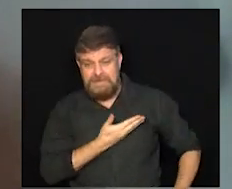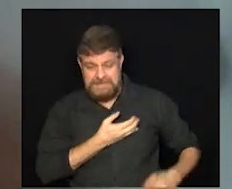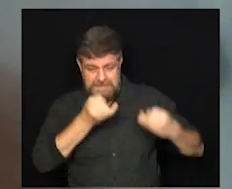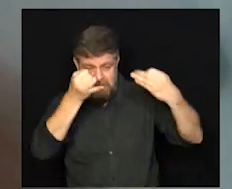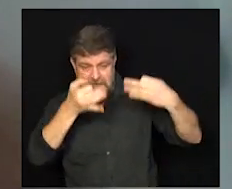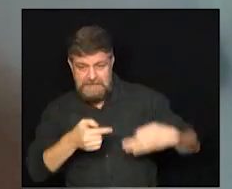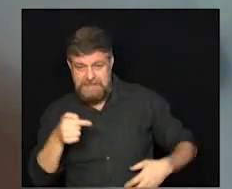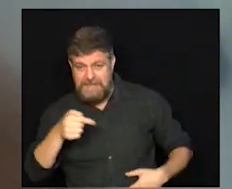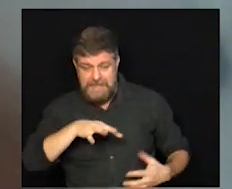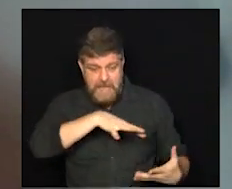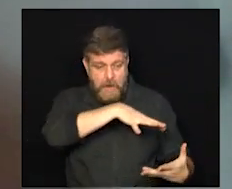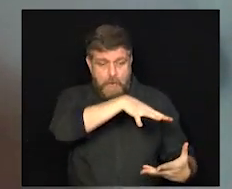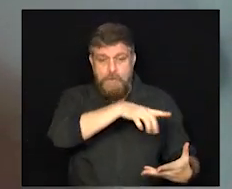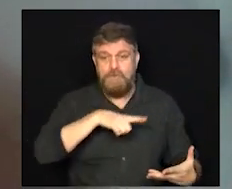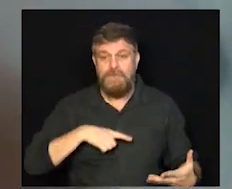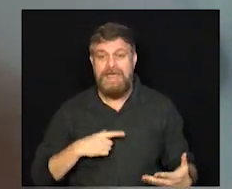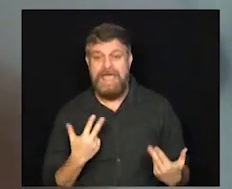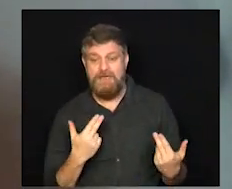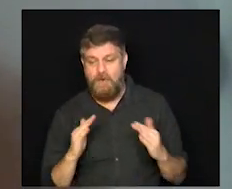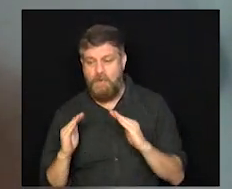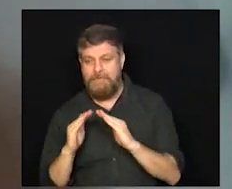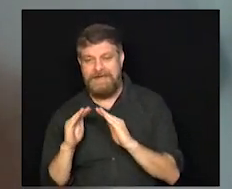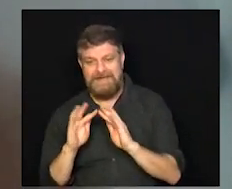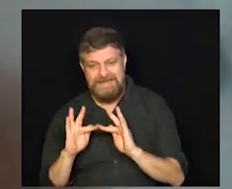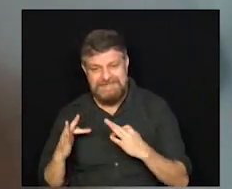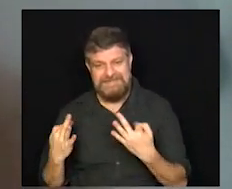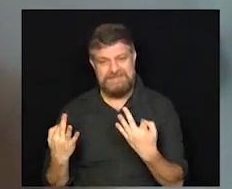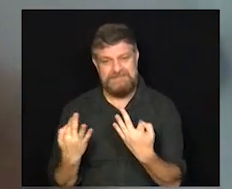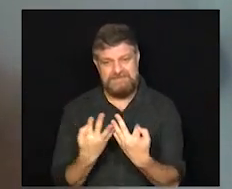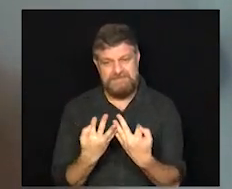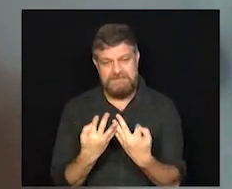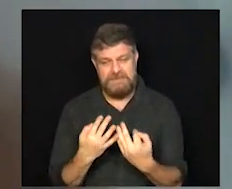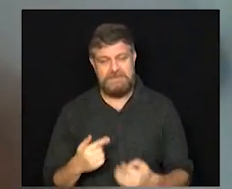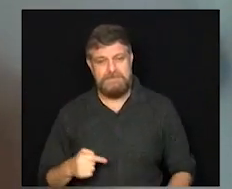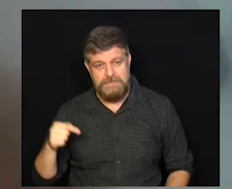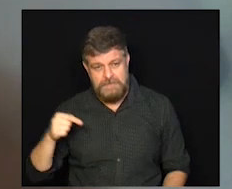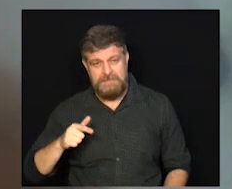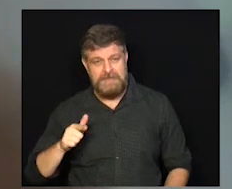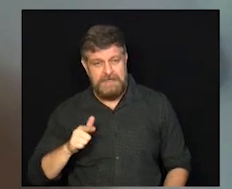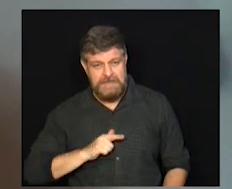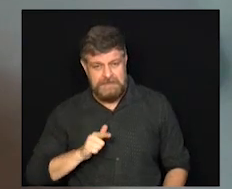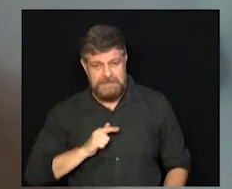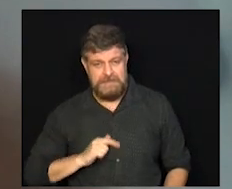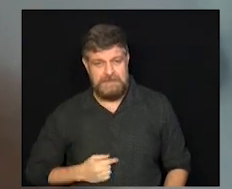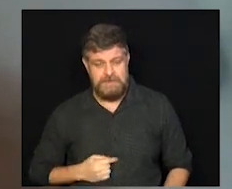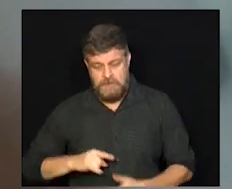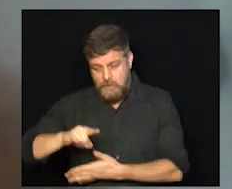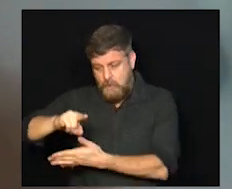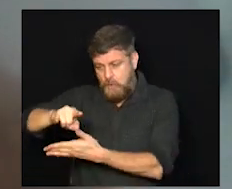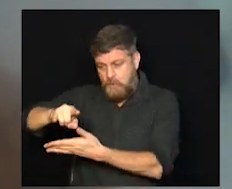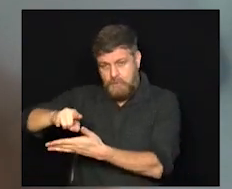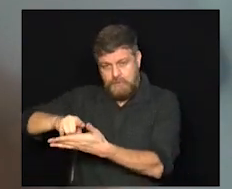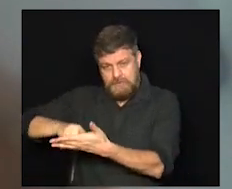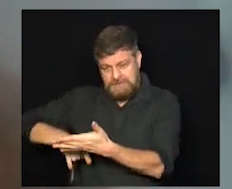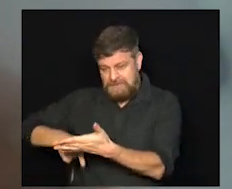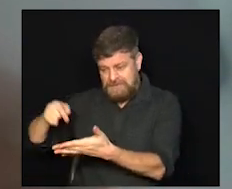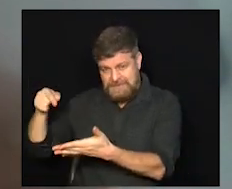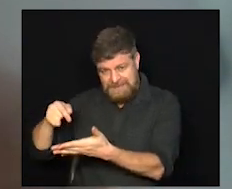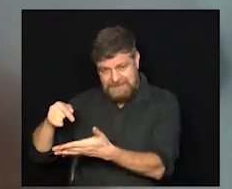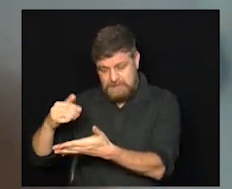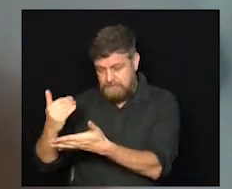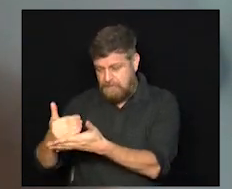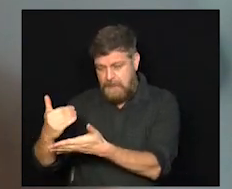Campo Grande passa pelas comunidades eclesiais de base, ou seja, a SEBS, da qual você é filho, da qual